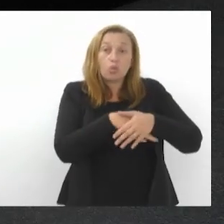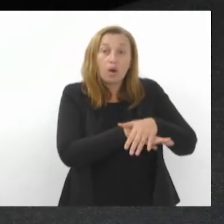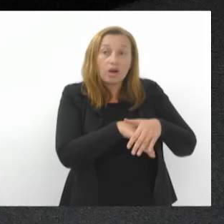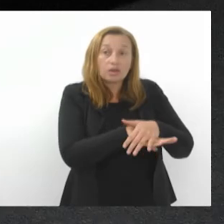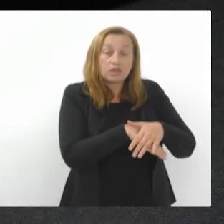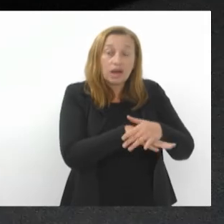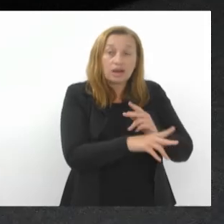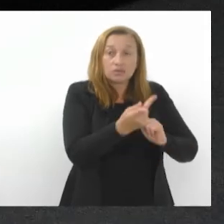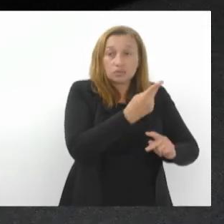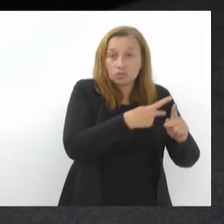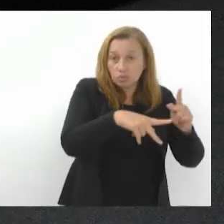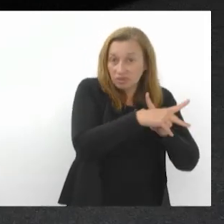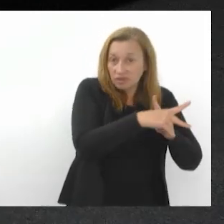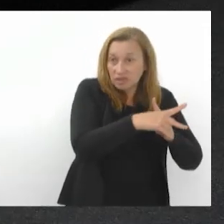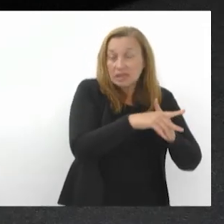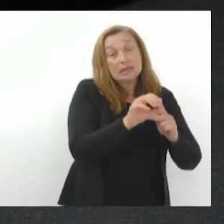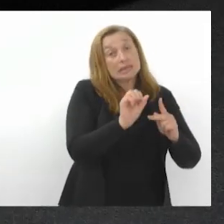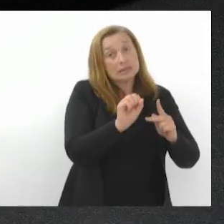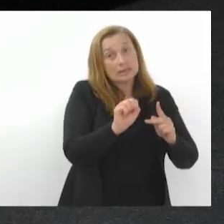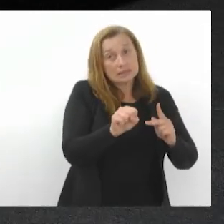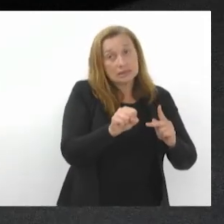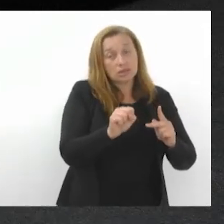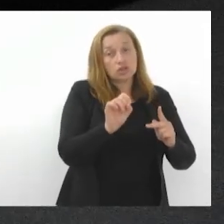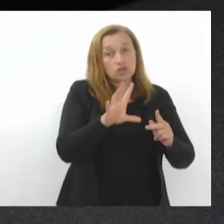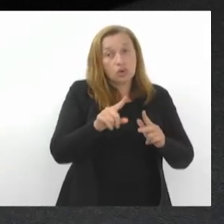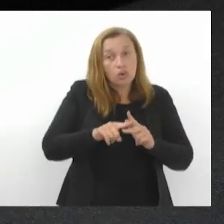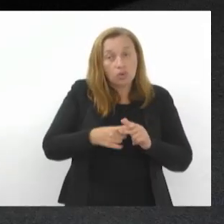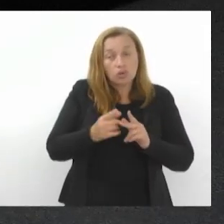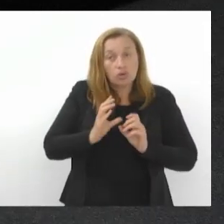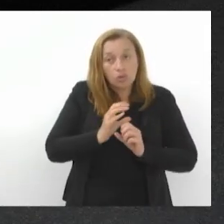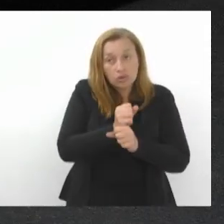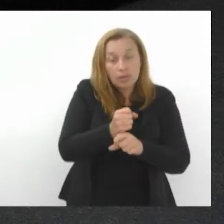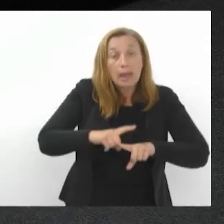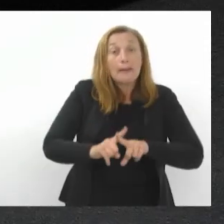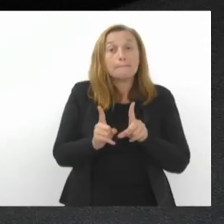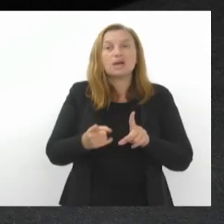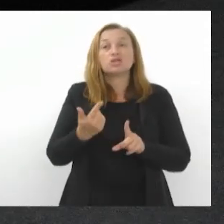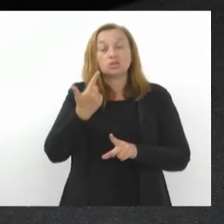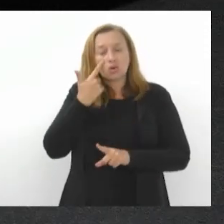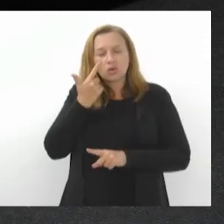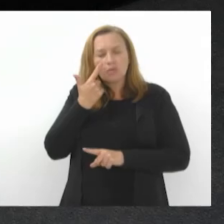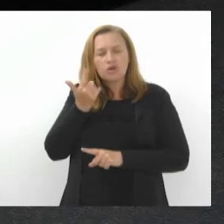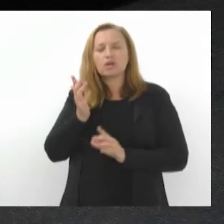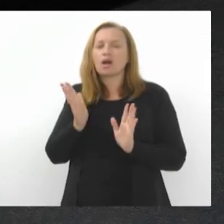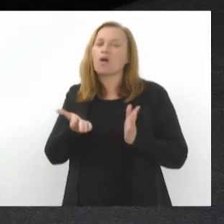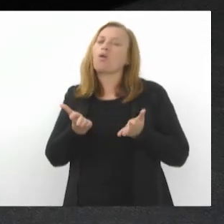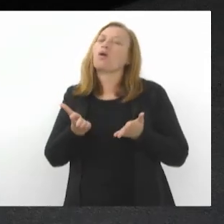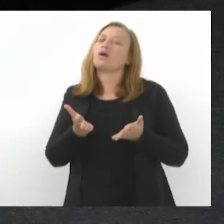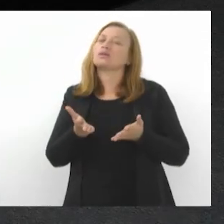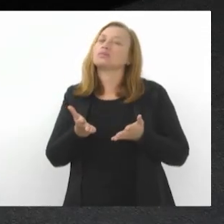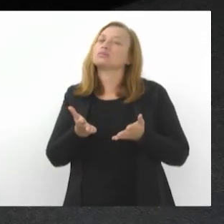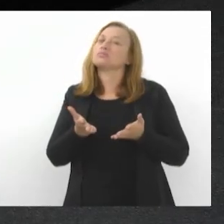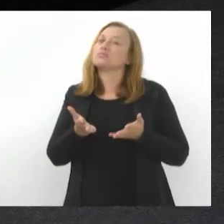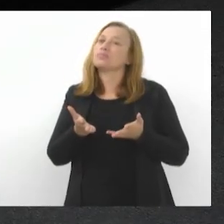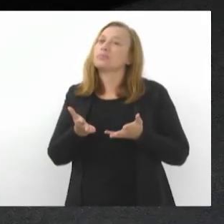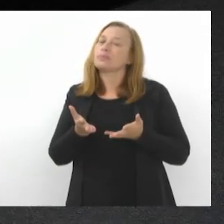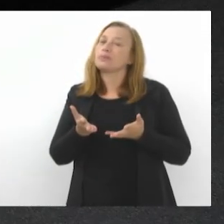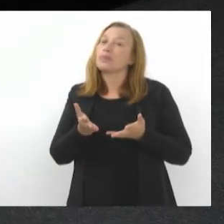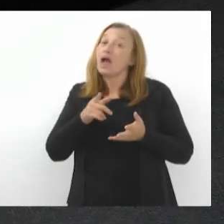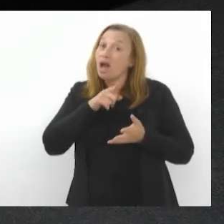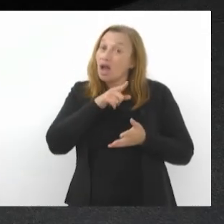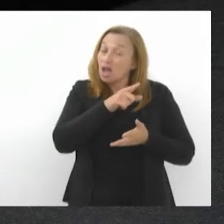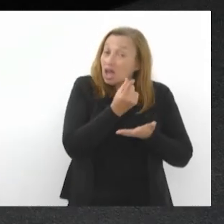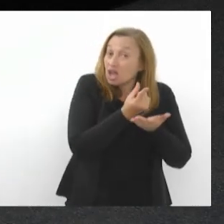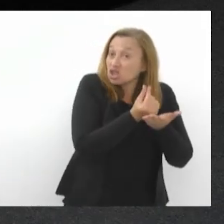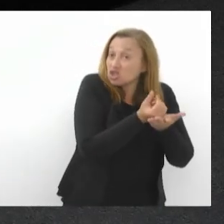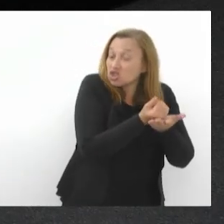Fundo Rio Previdência, que era apenas um ajuste contábil. E o que nós estamos assistindo aquele valor